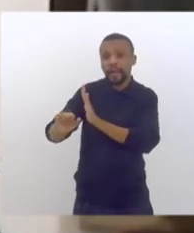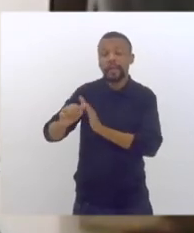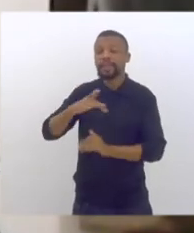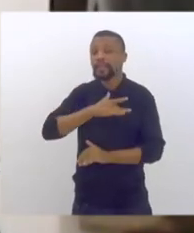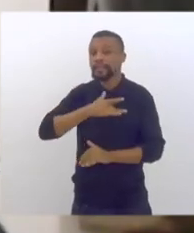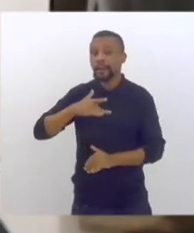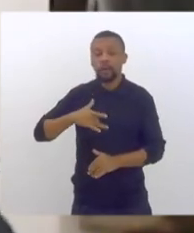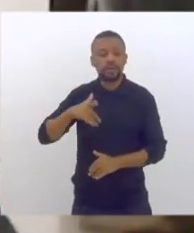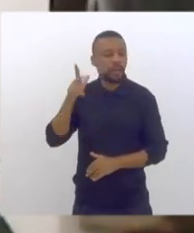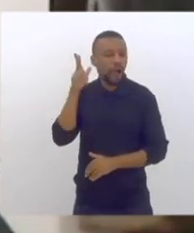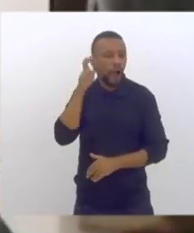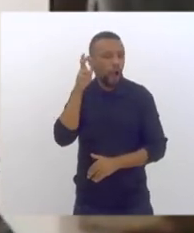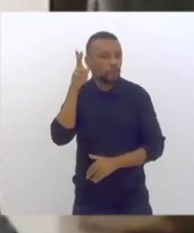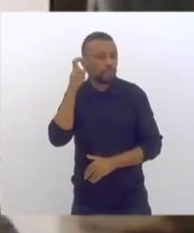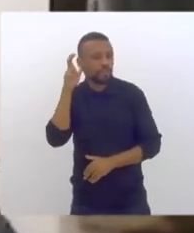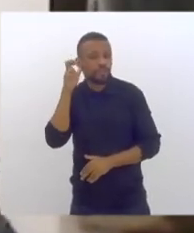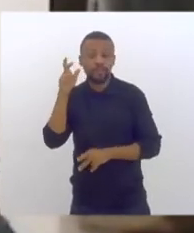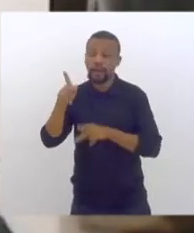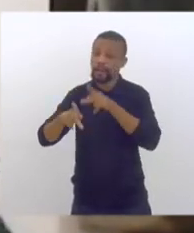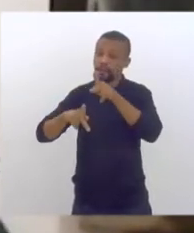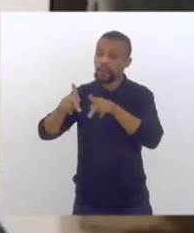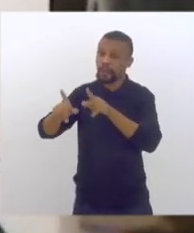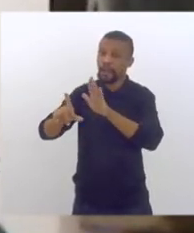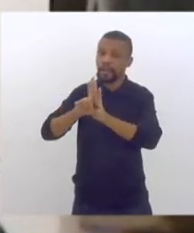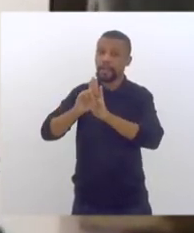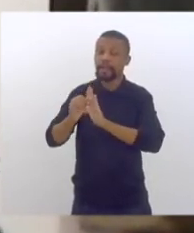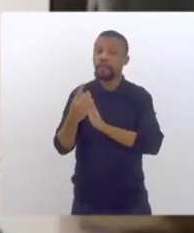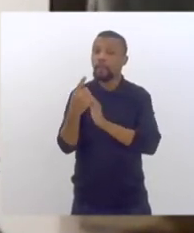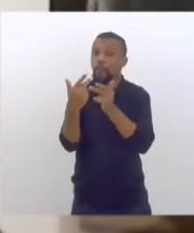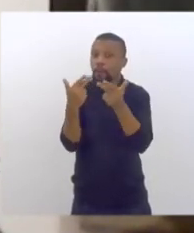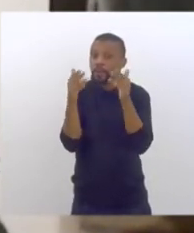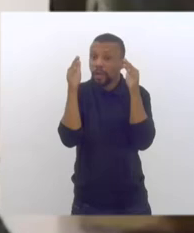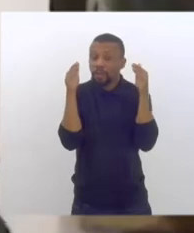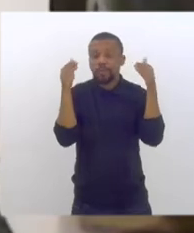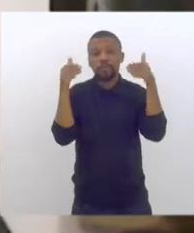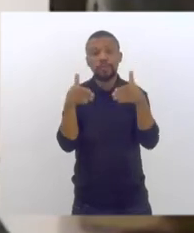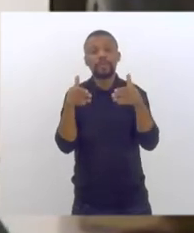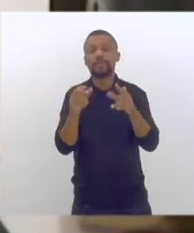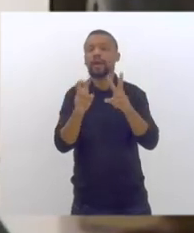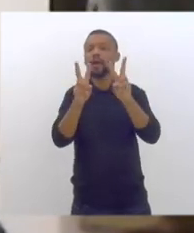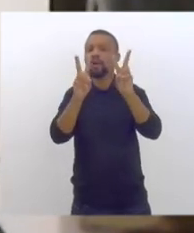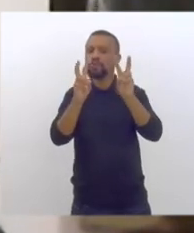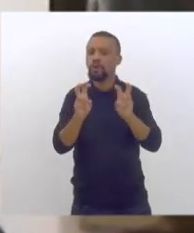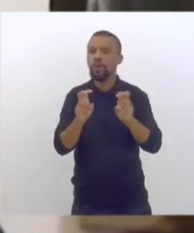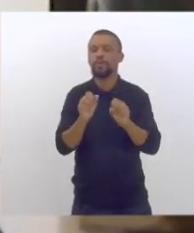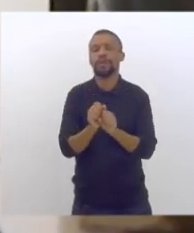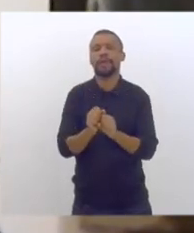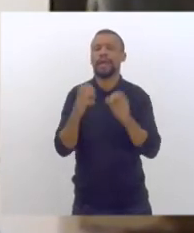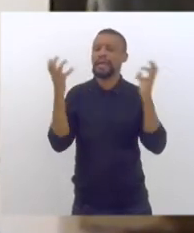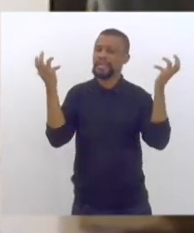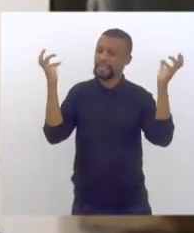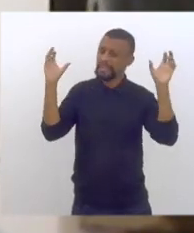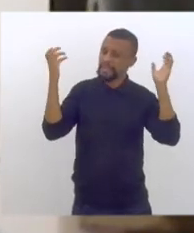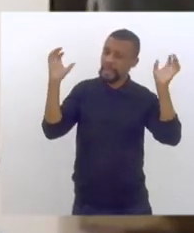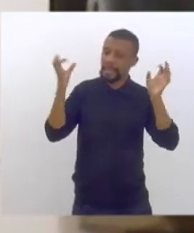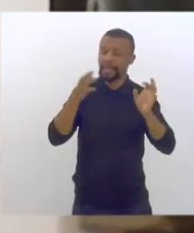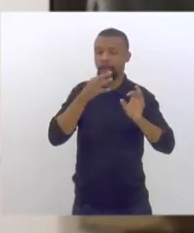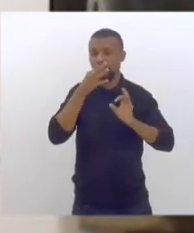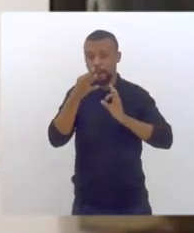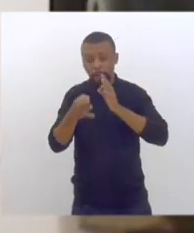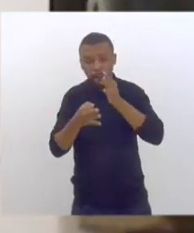da população e essa lei tem uma coisa específica sobre sirene adicionais